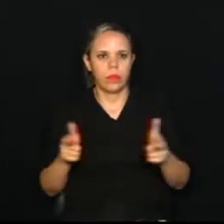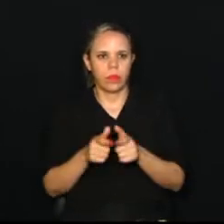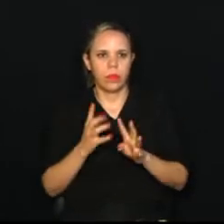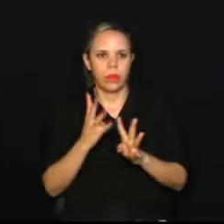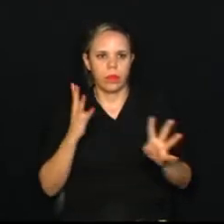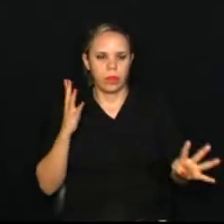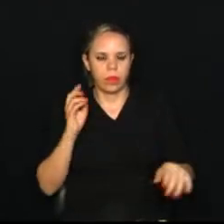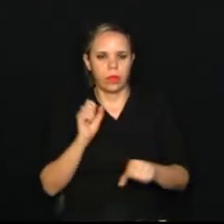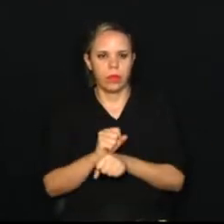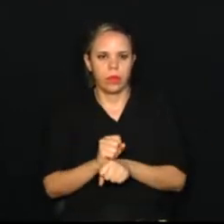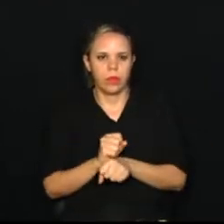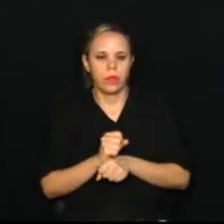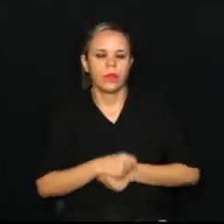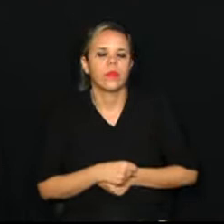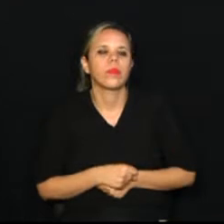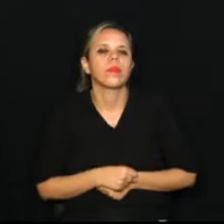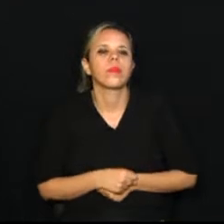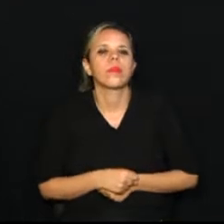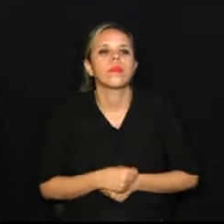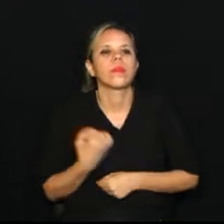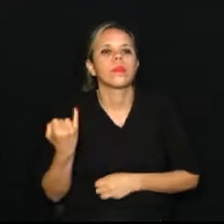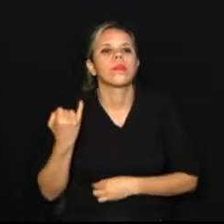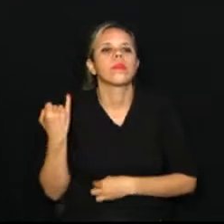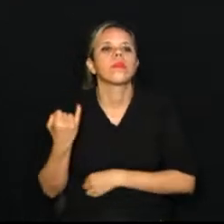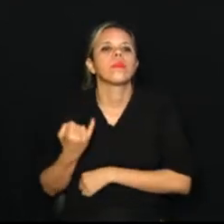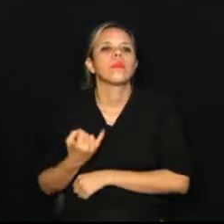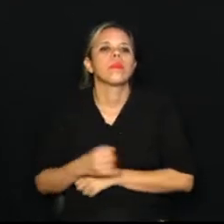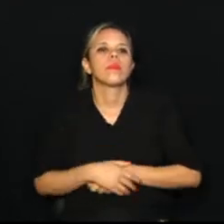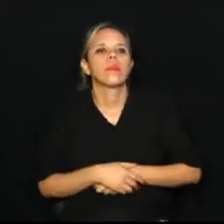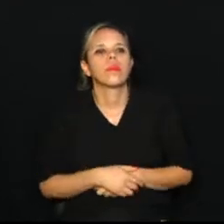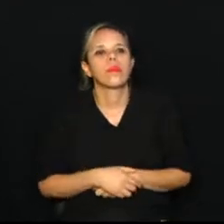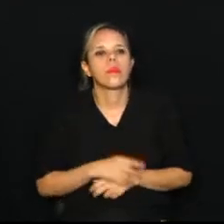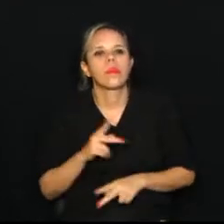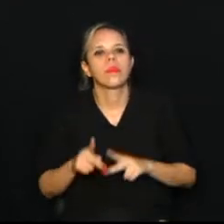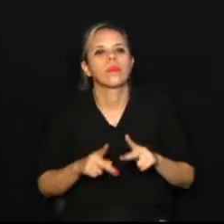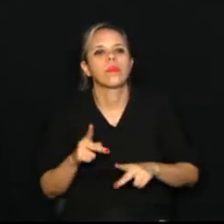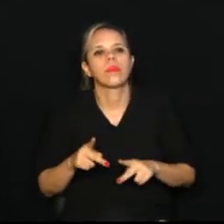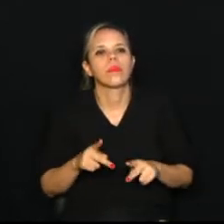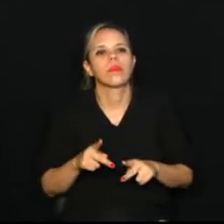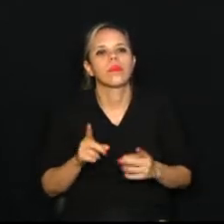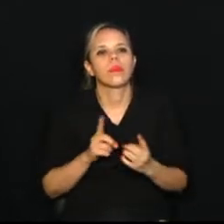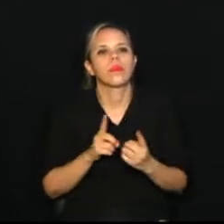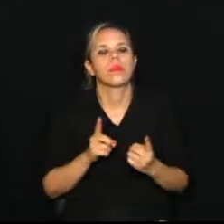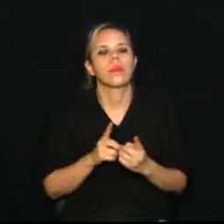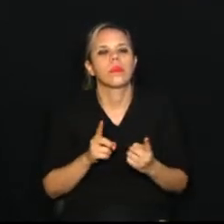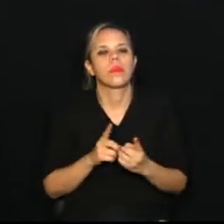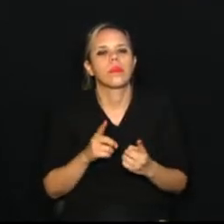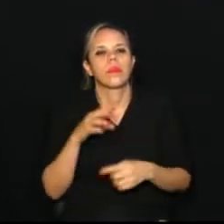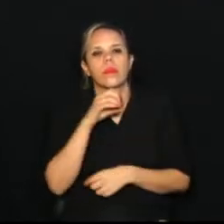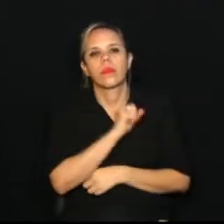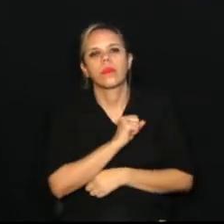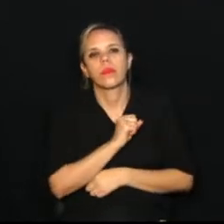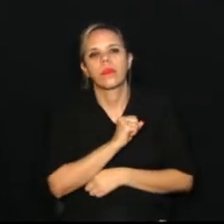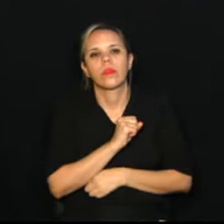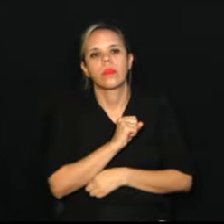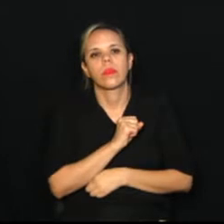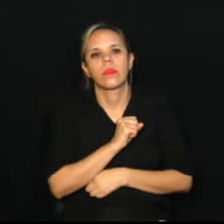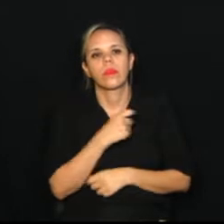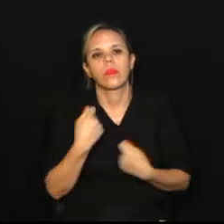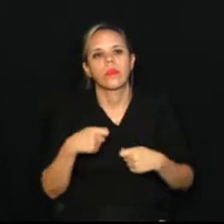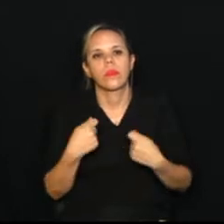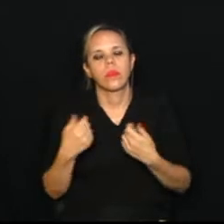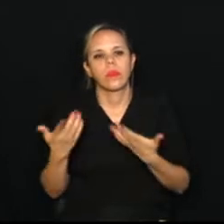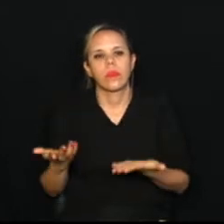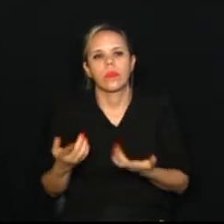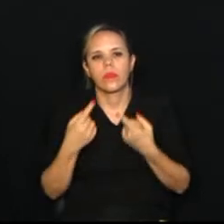e espera. Isso é extremamente importante para a população ver atendidos rapidamente os seus anseios nas